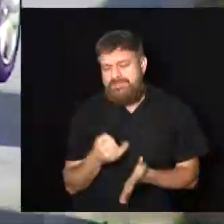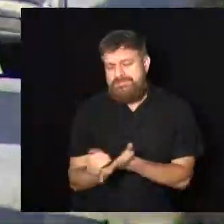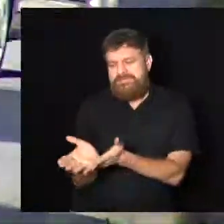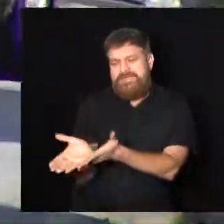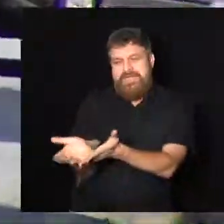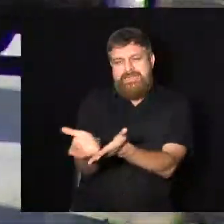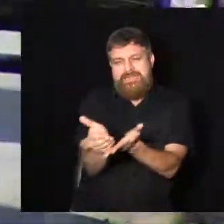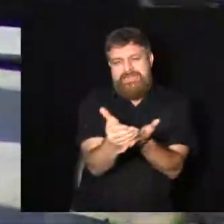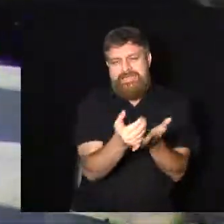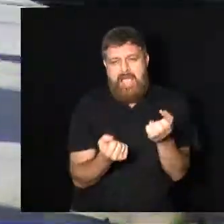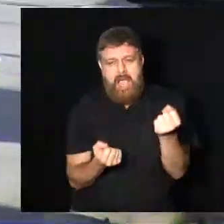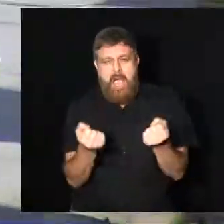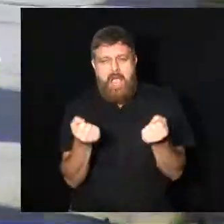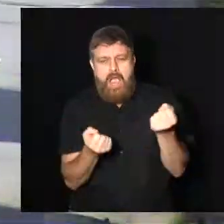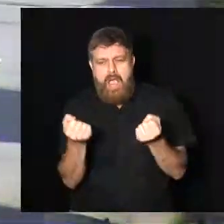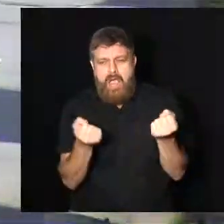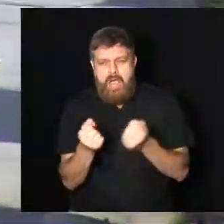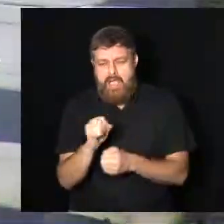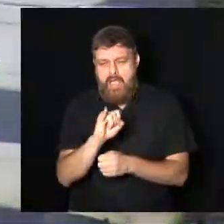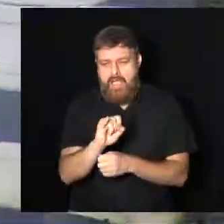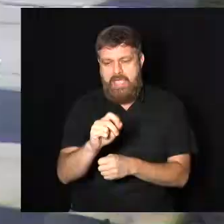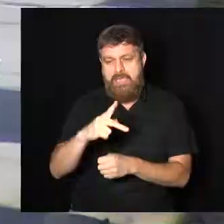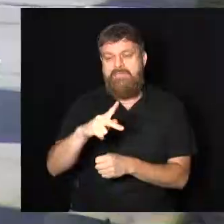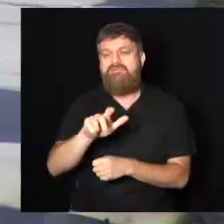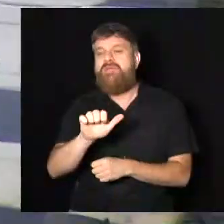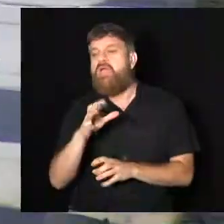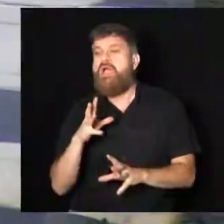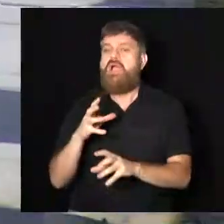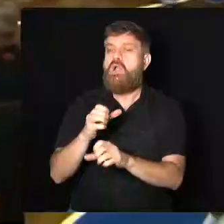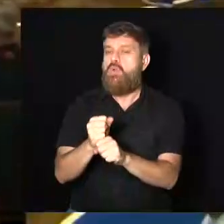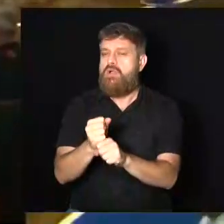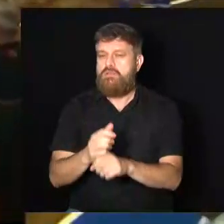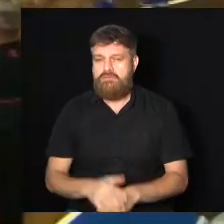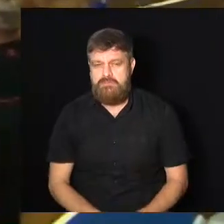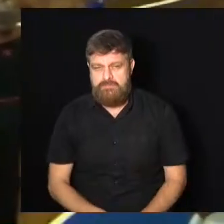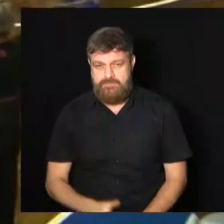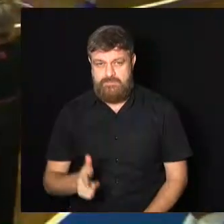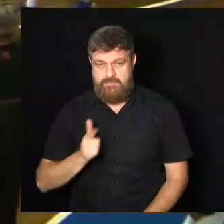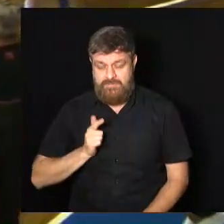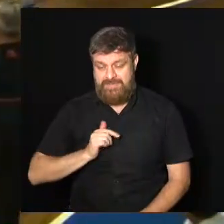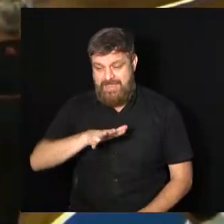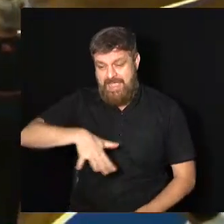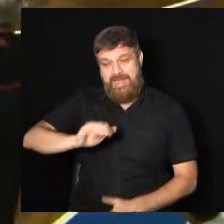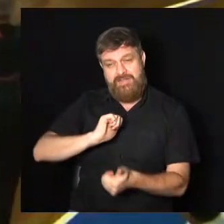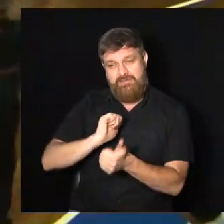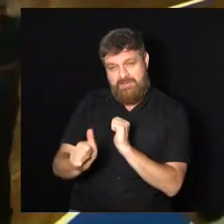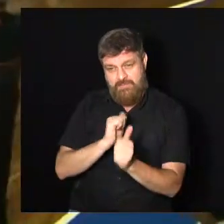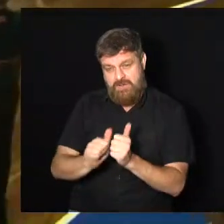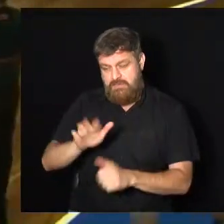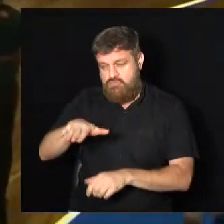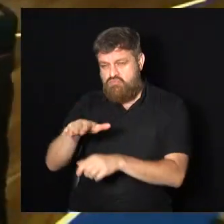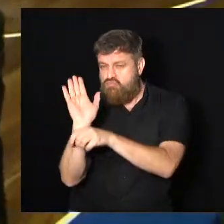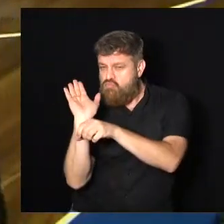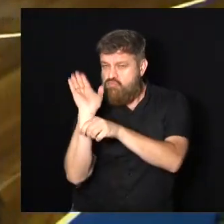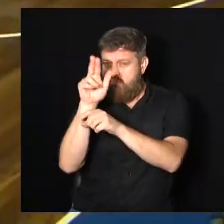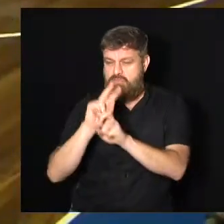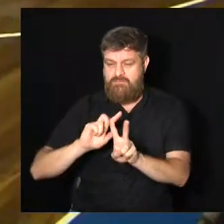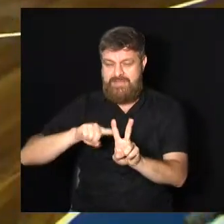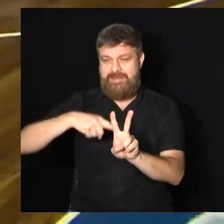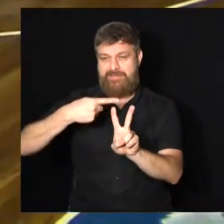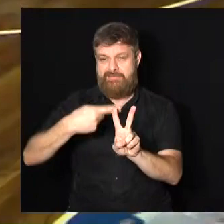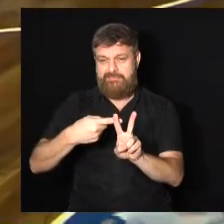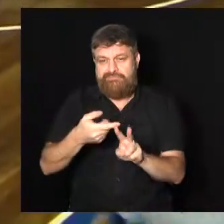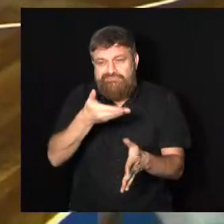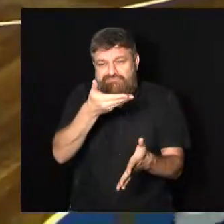dinheiro que o município arrecada através do IPVA. E no esporte, Veracruz Basquete é derrotado